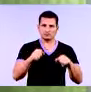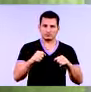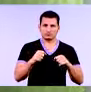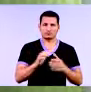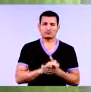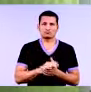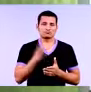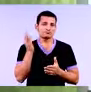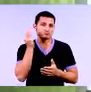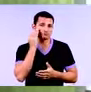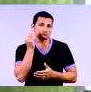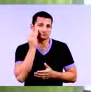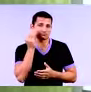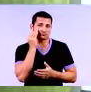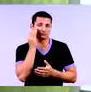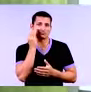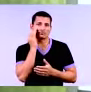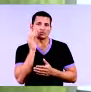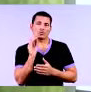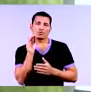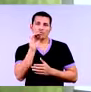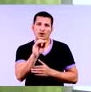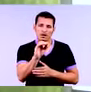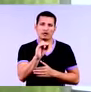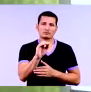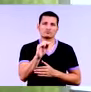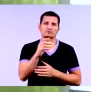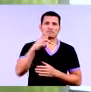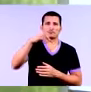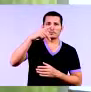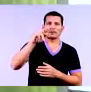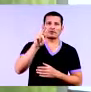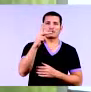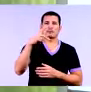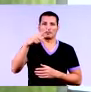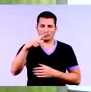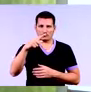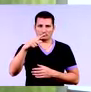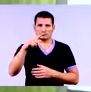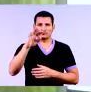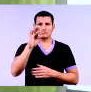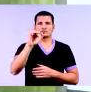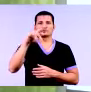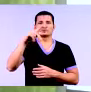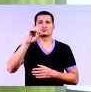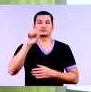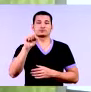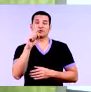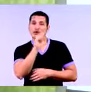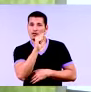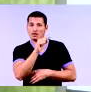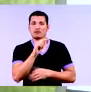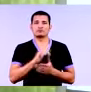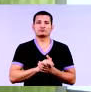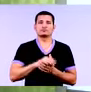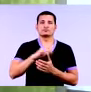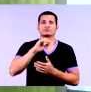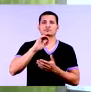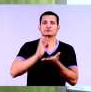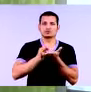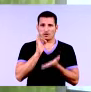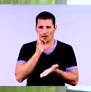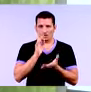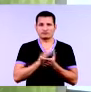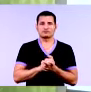vão tentar colocar tipos em PHP. Lá no Java, no C#, você diz, eu quero criar uma variável do tipo